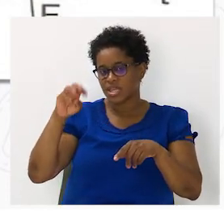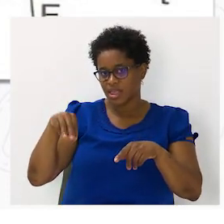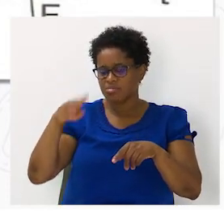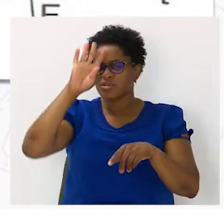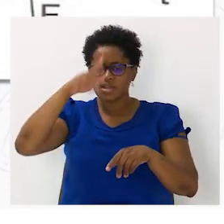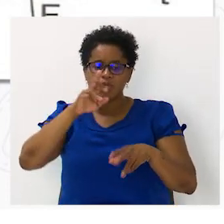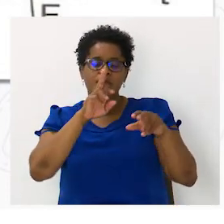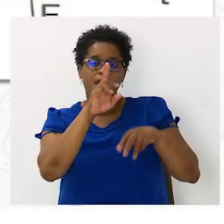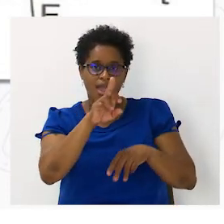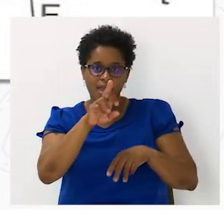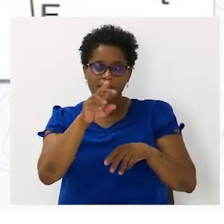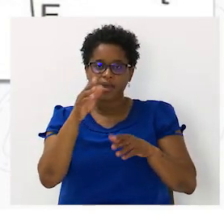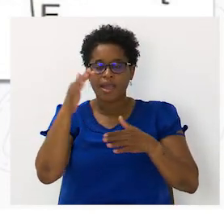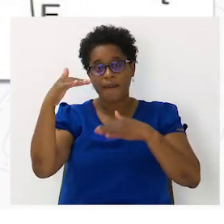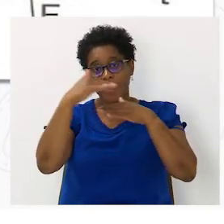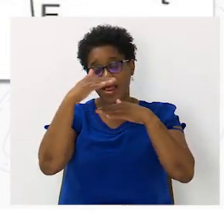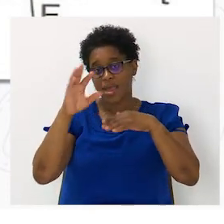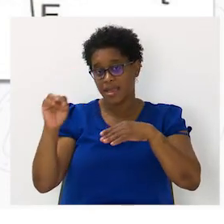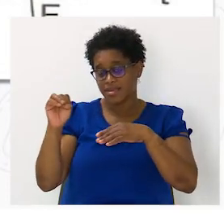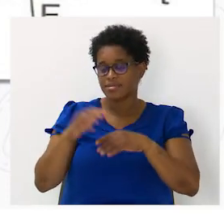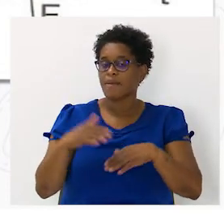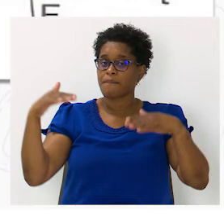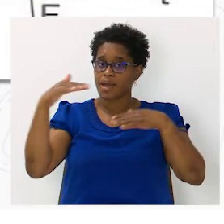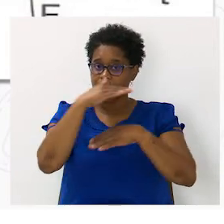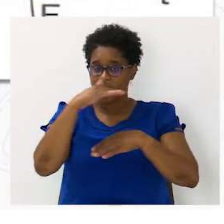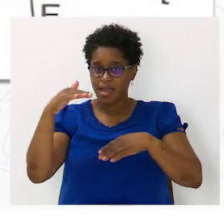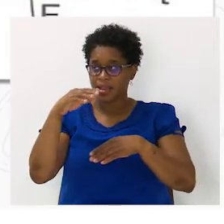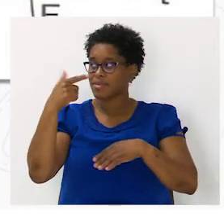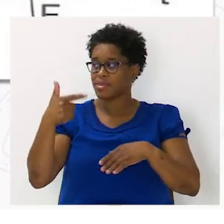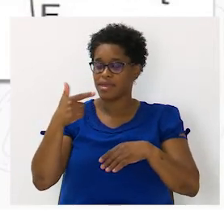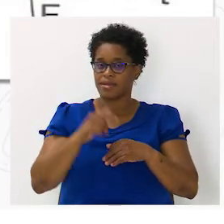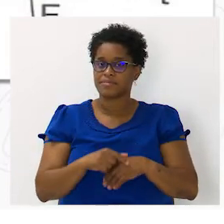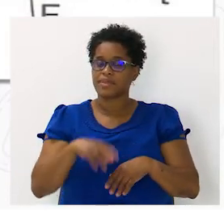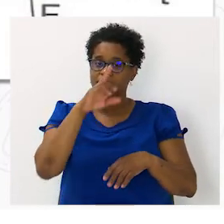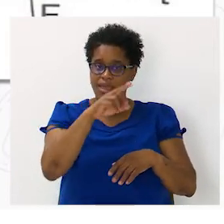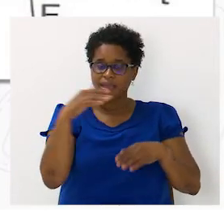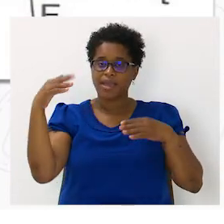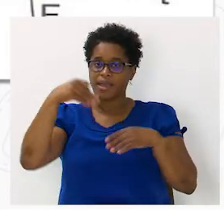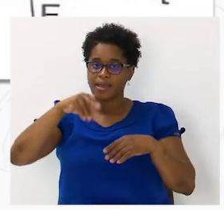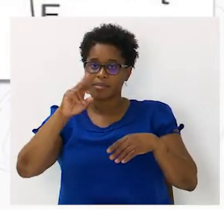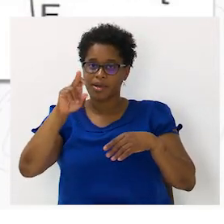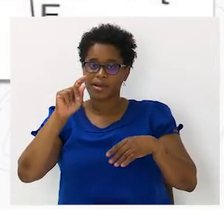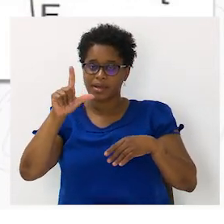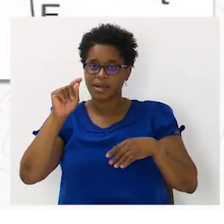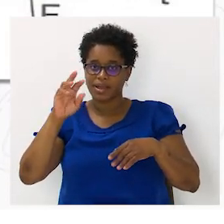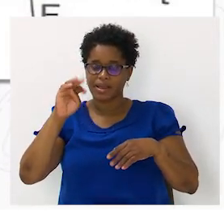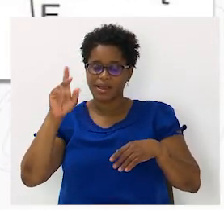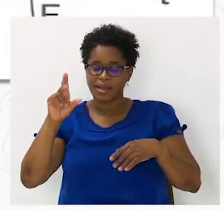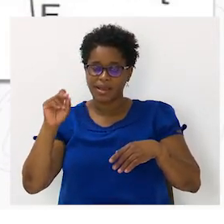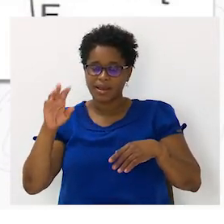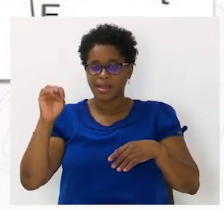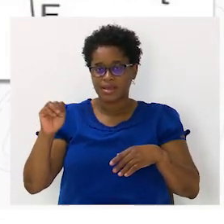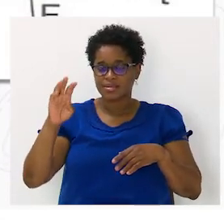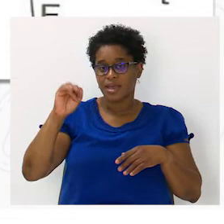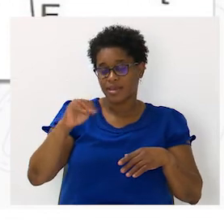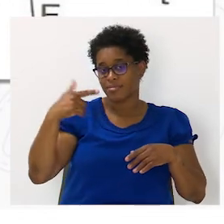paralela a S, é paralela a T, ou seja, R é paralela a S é paralela a T, calcula